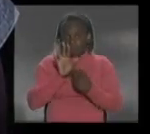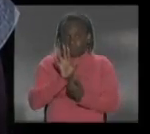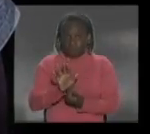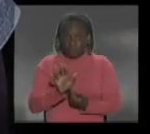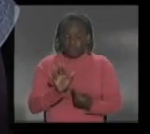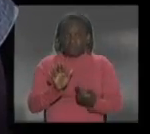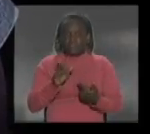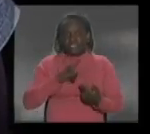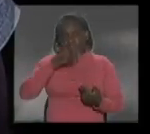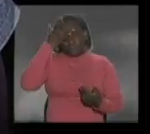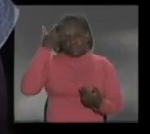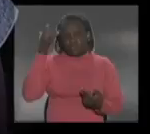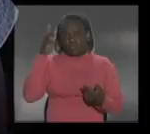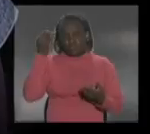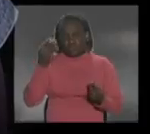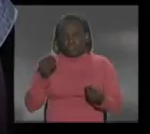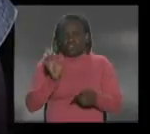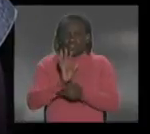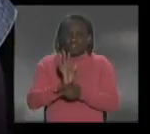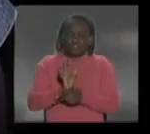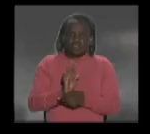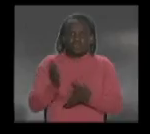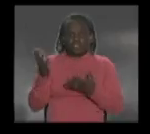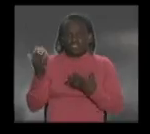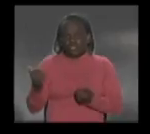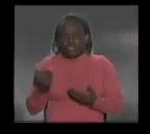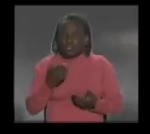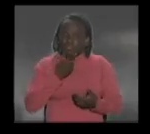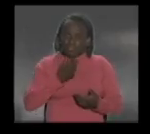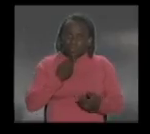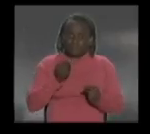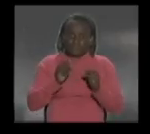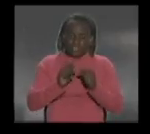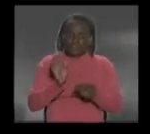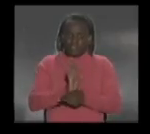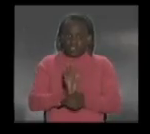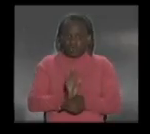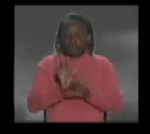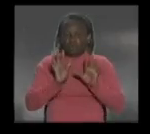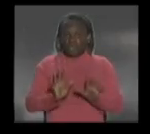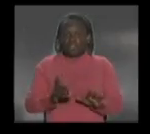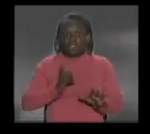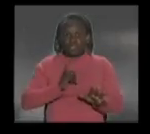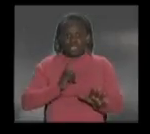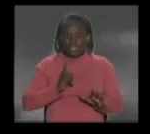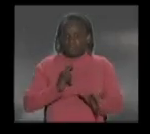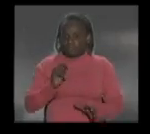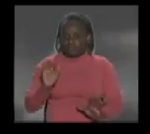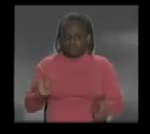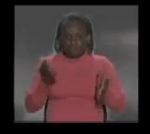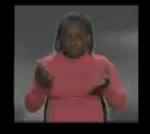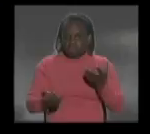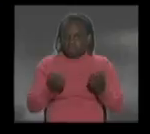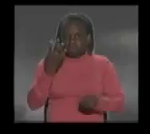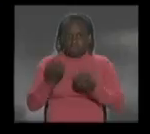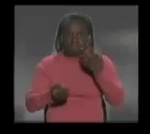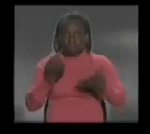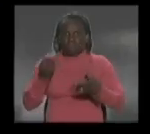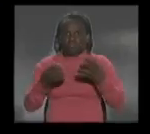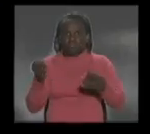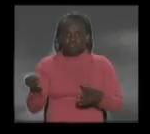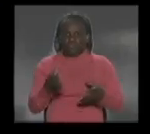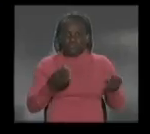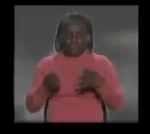de gente, né, de meninos fazendo filme, de jovens, enfim, homens fazendo filme, mas há uma efervescência, há